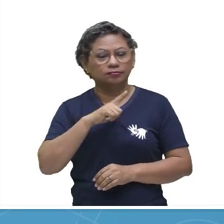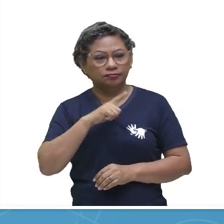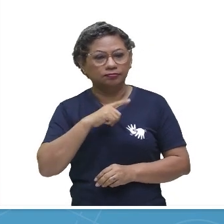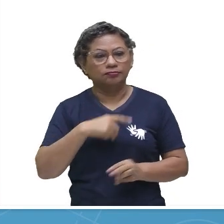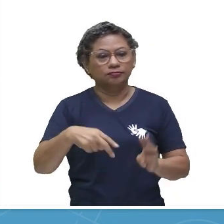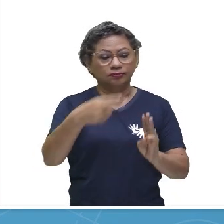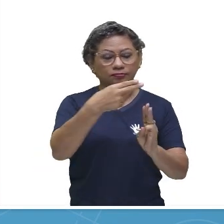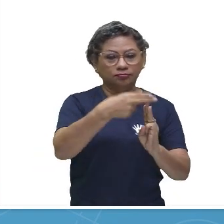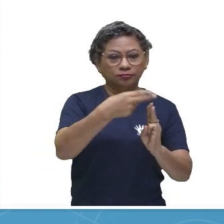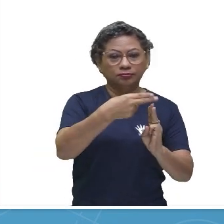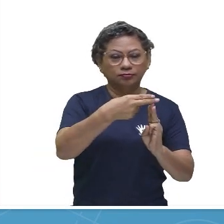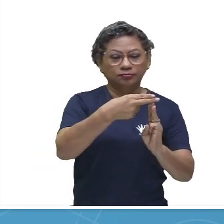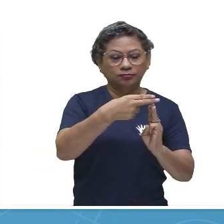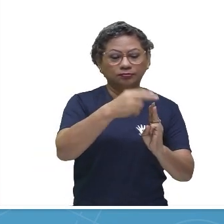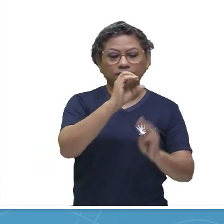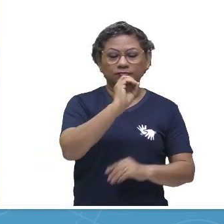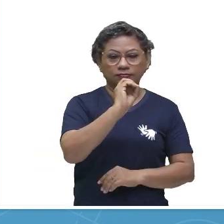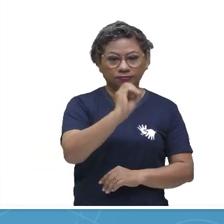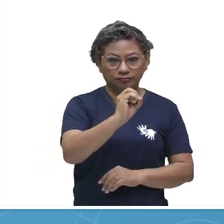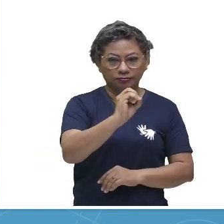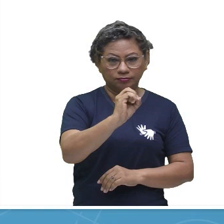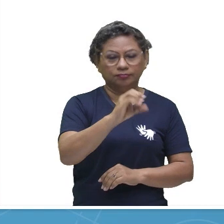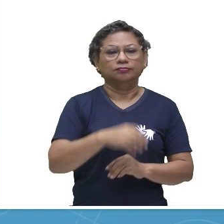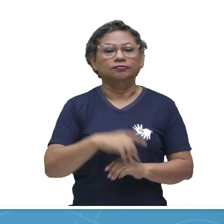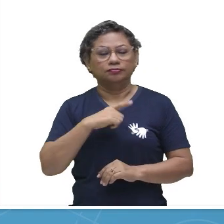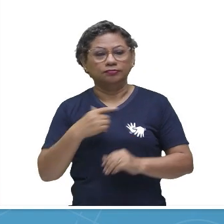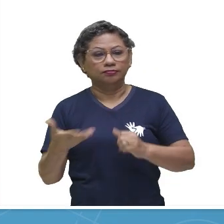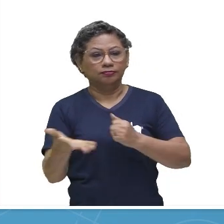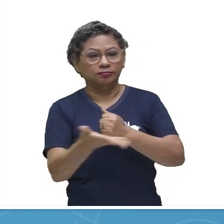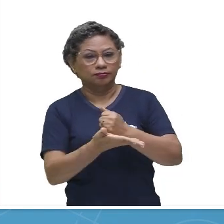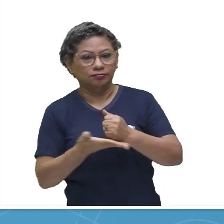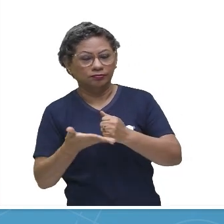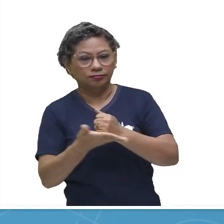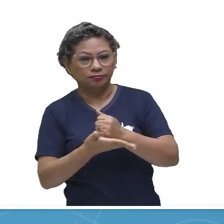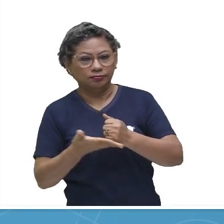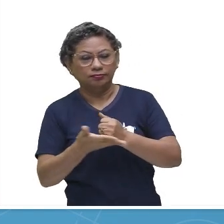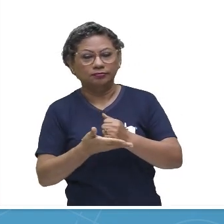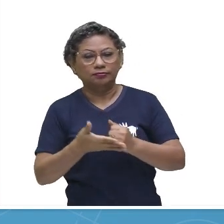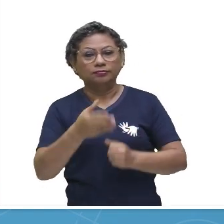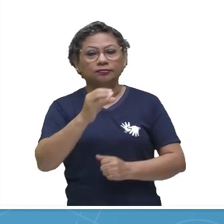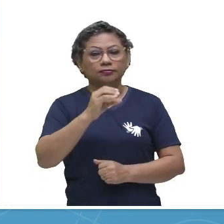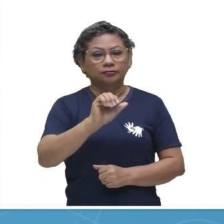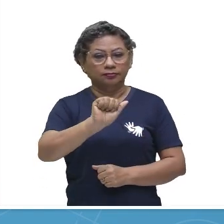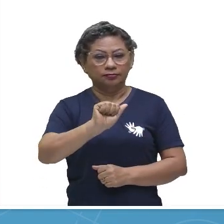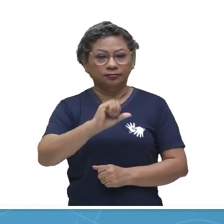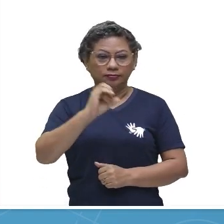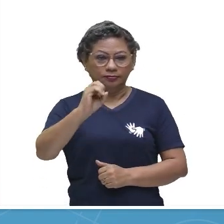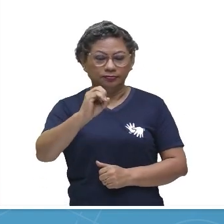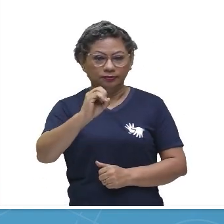potência com expoente zero. Então, nós temos aqui a base elevada a zero igual a 1. Por exemplo,